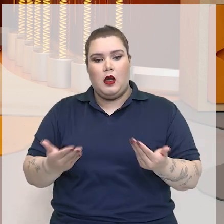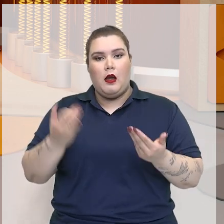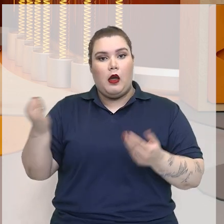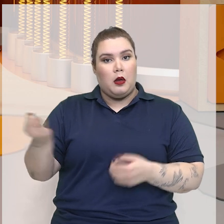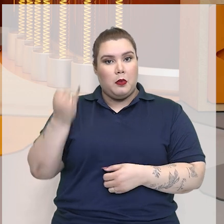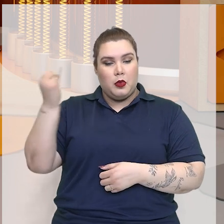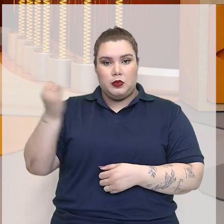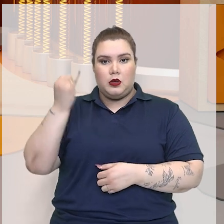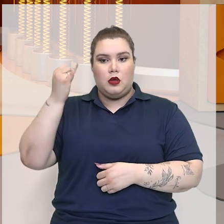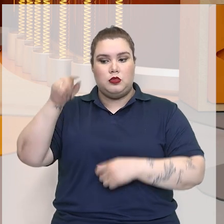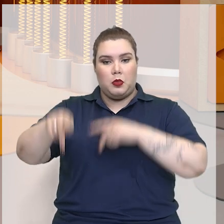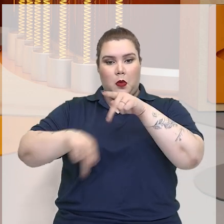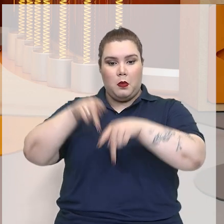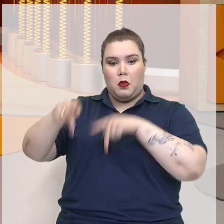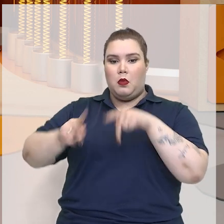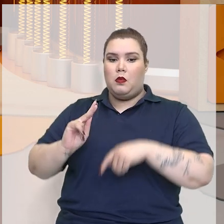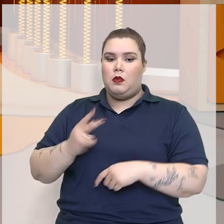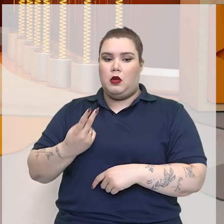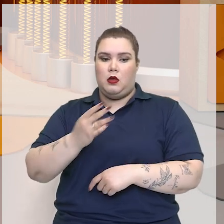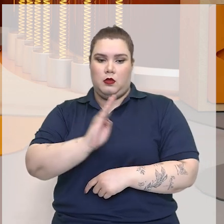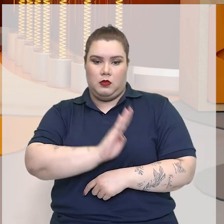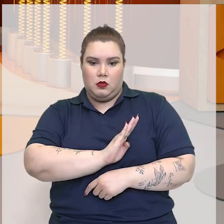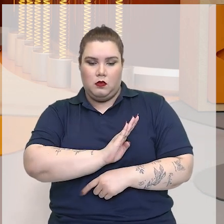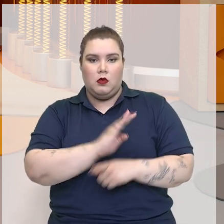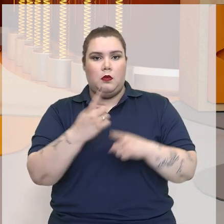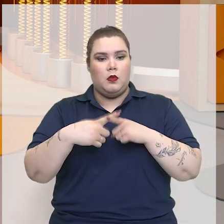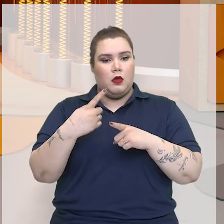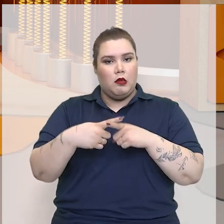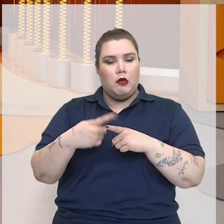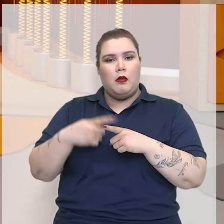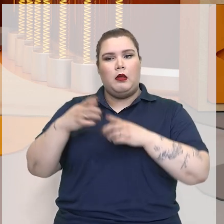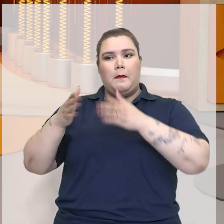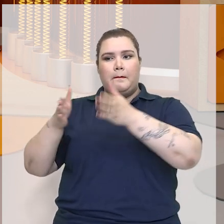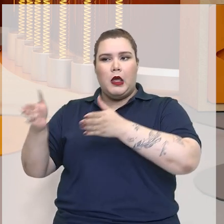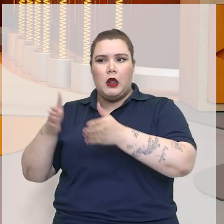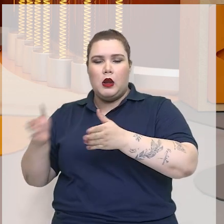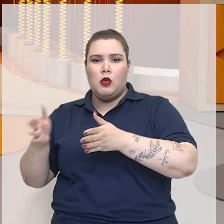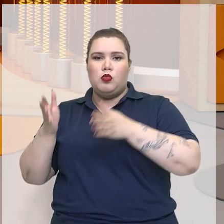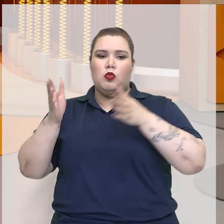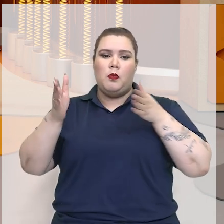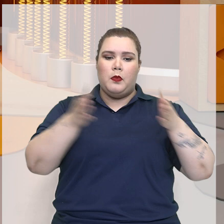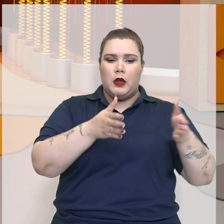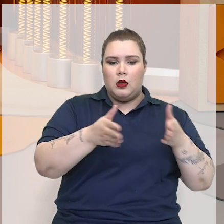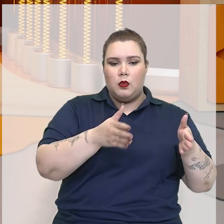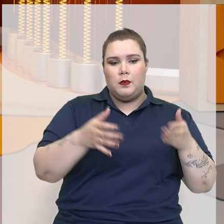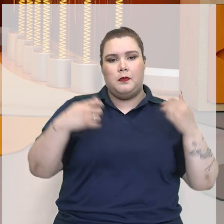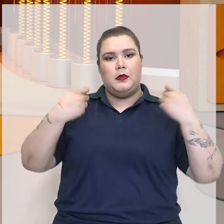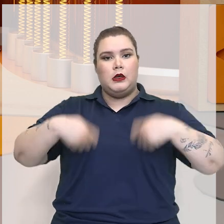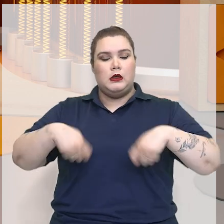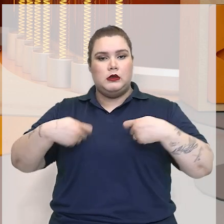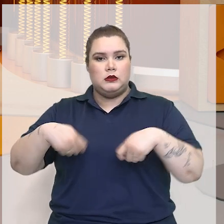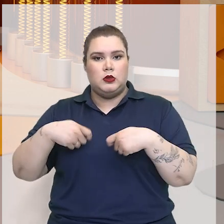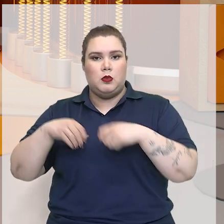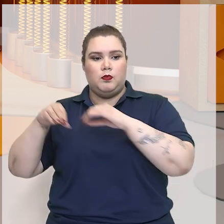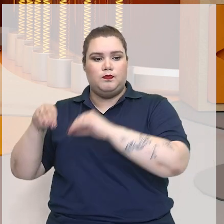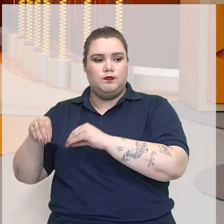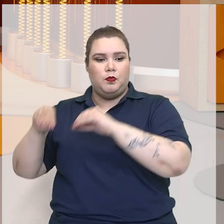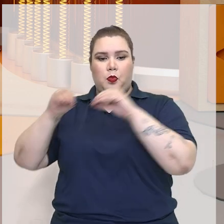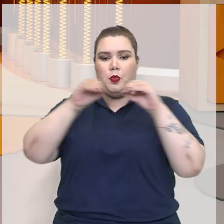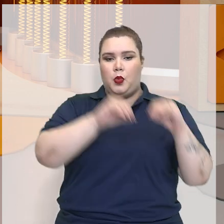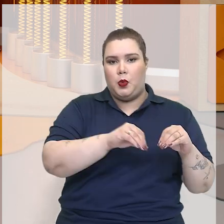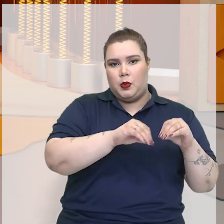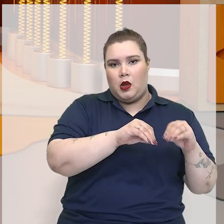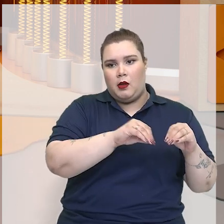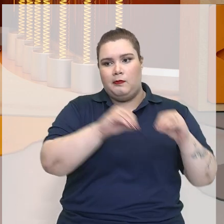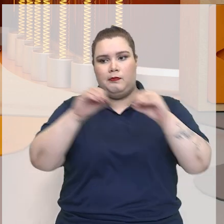muito importante para esse povo, né, que de tempos em tempos, né, tinham que alterar o seu